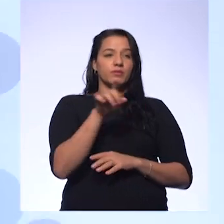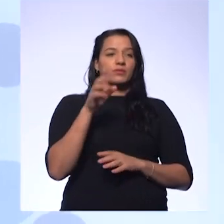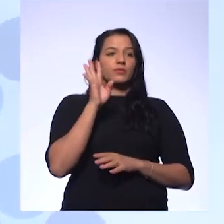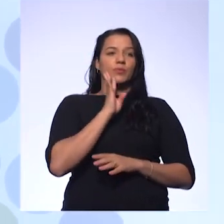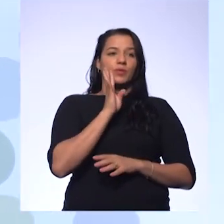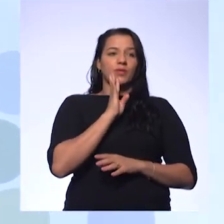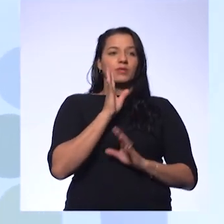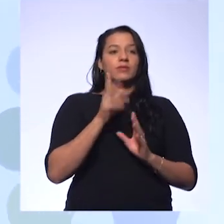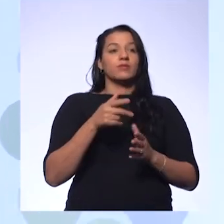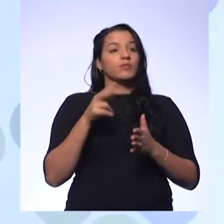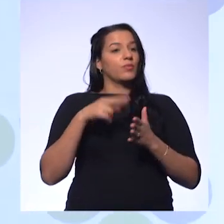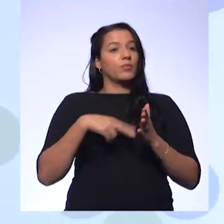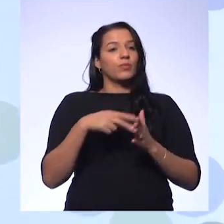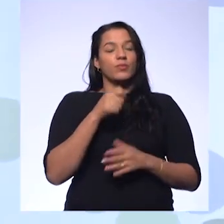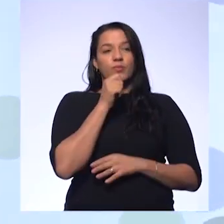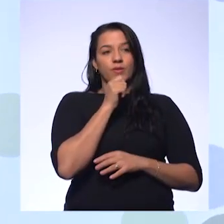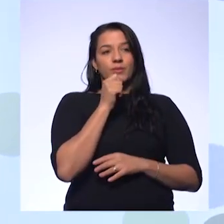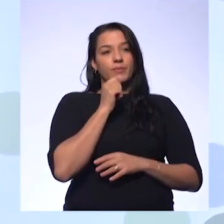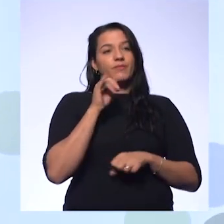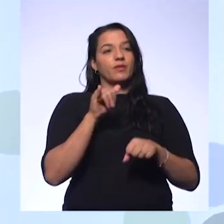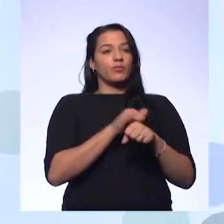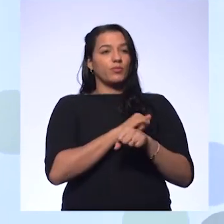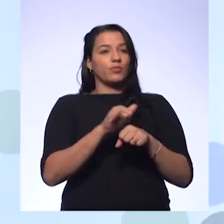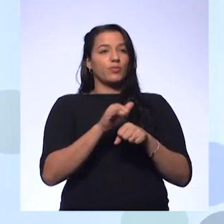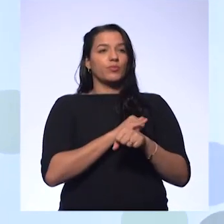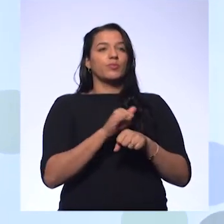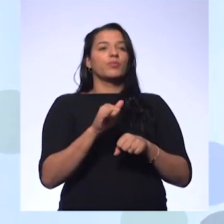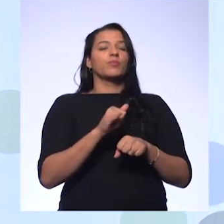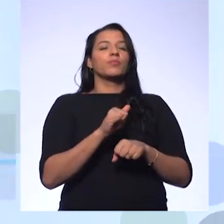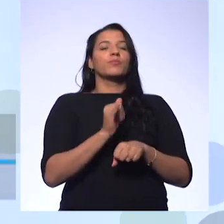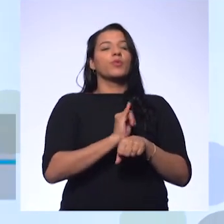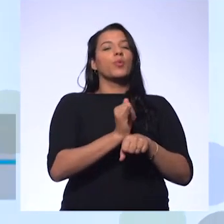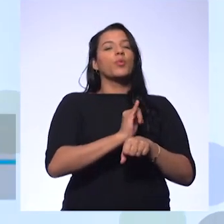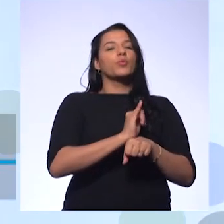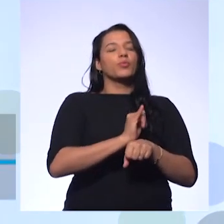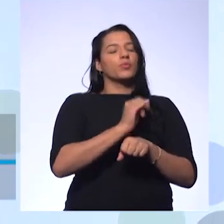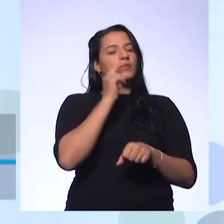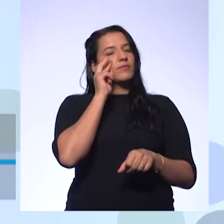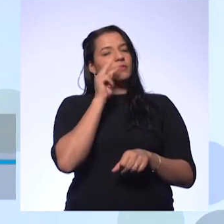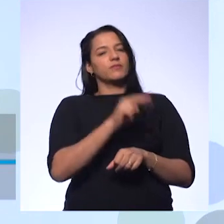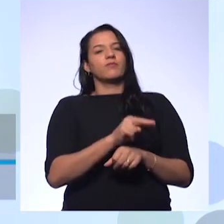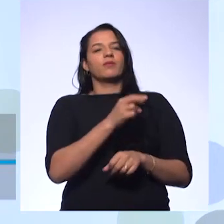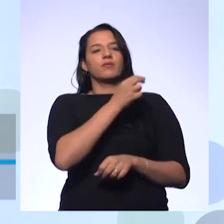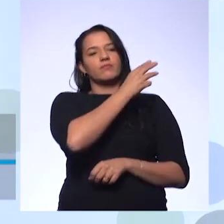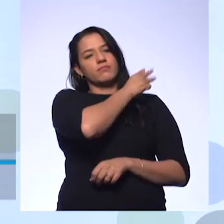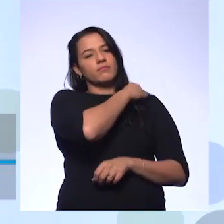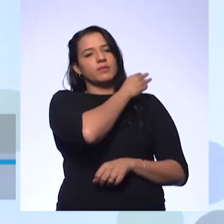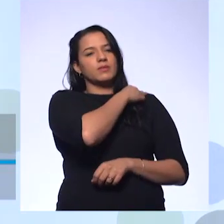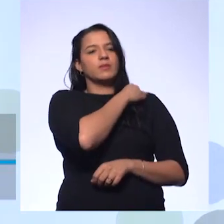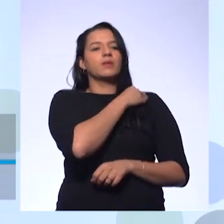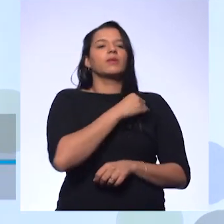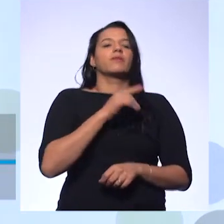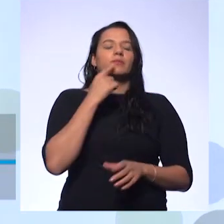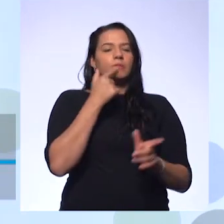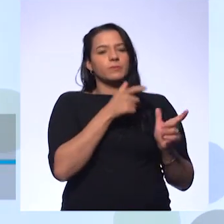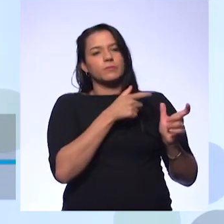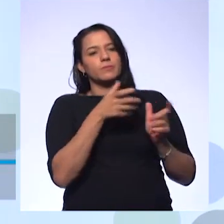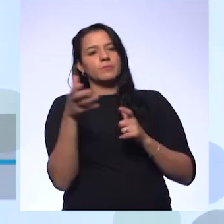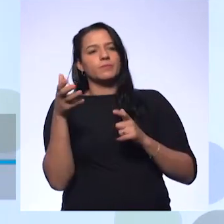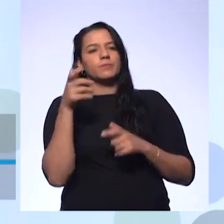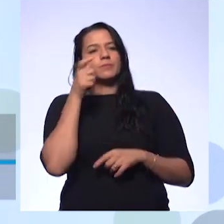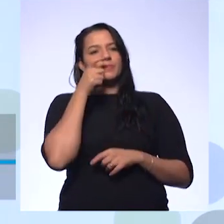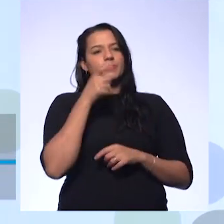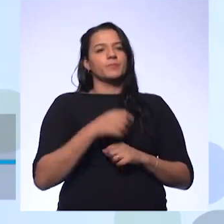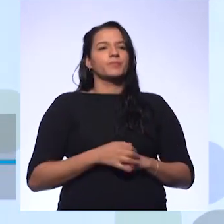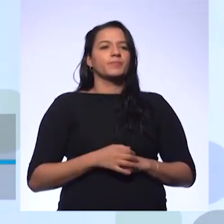lembra, vai lá no nosso canal do YouTube, vocês vão acessar essa aula no canal da terceira série do ensino médio e vão poder acompanhar, tá?